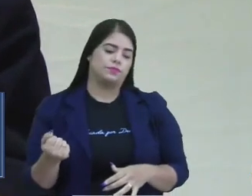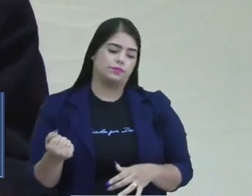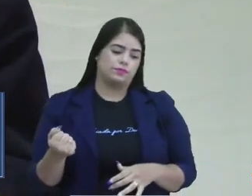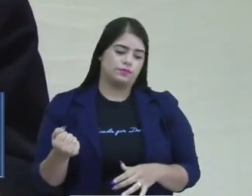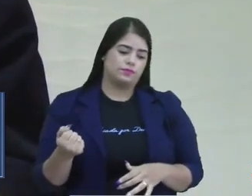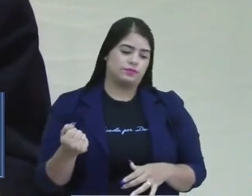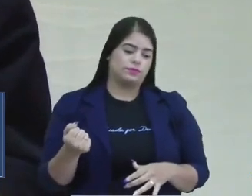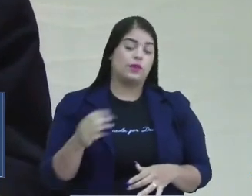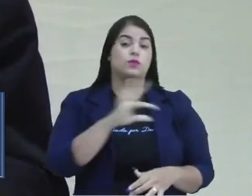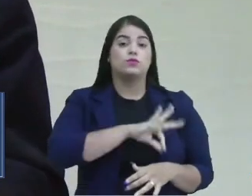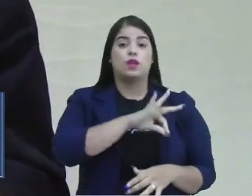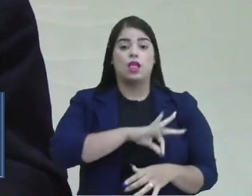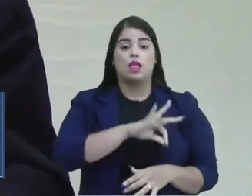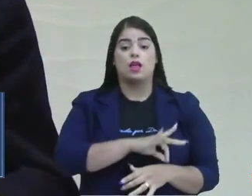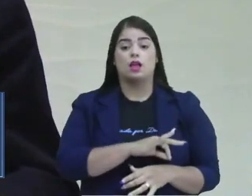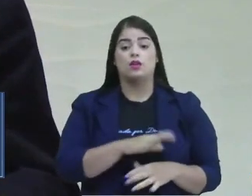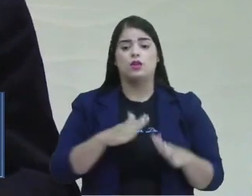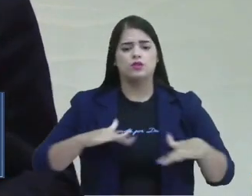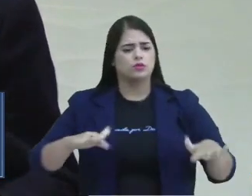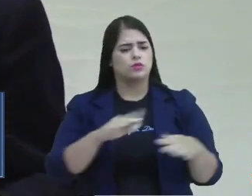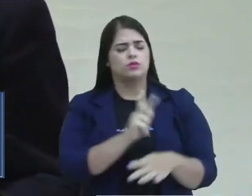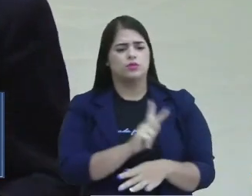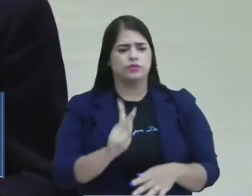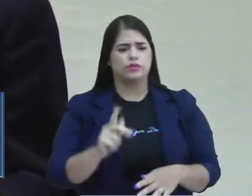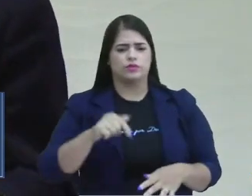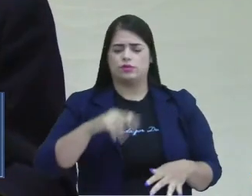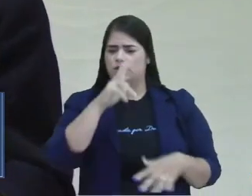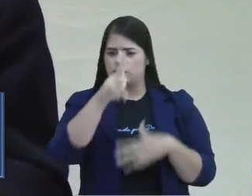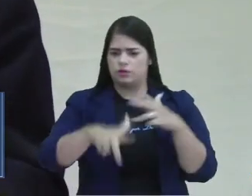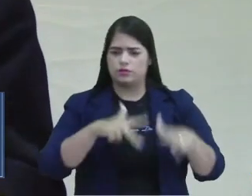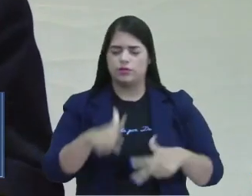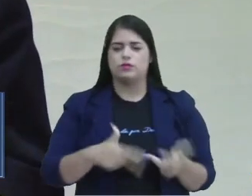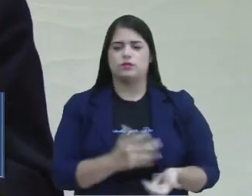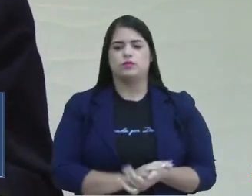o salário de todos os professores do nosso município.